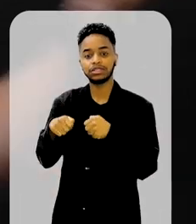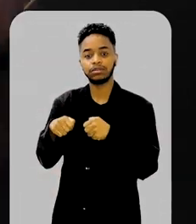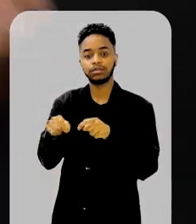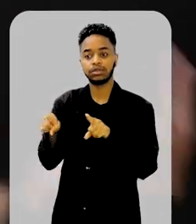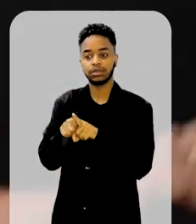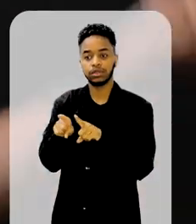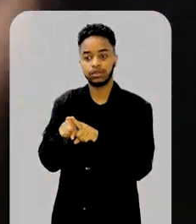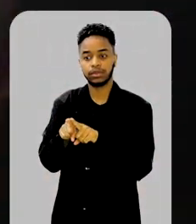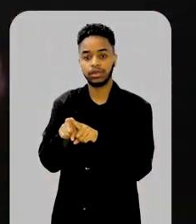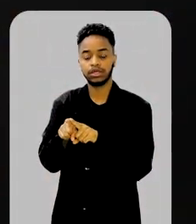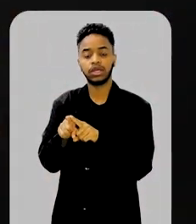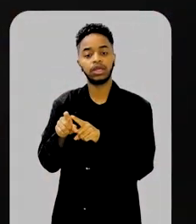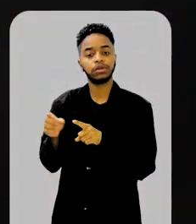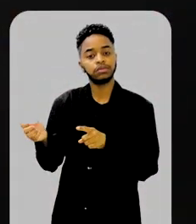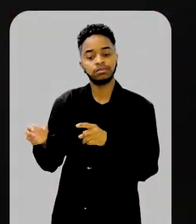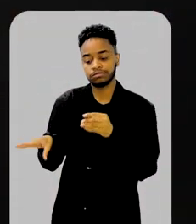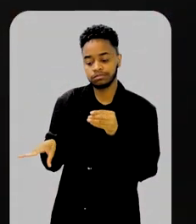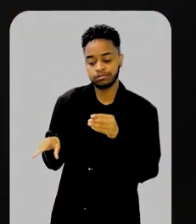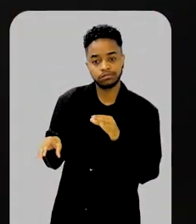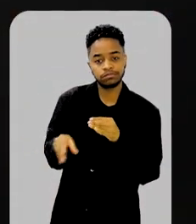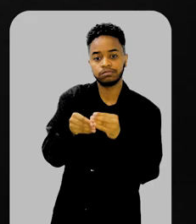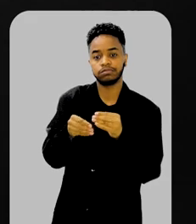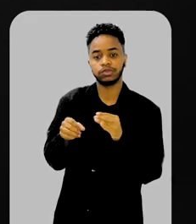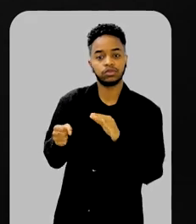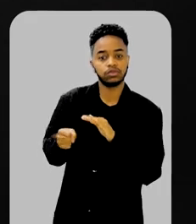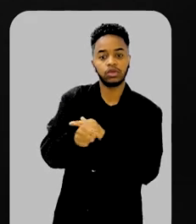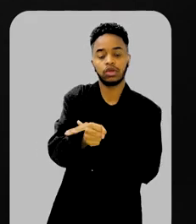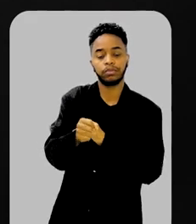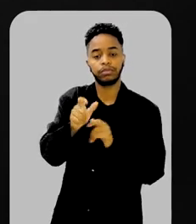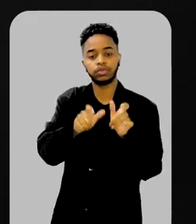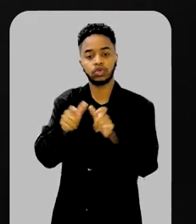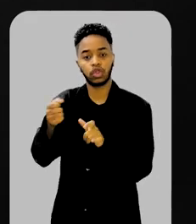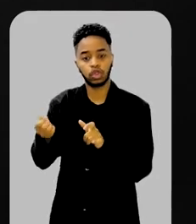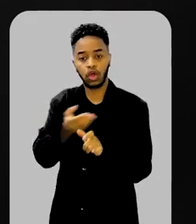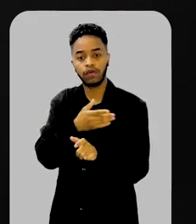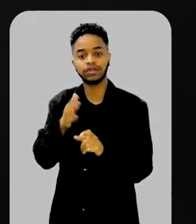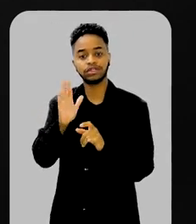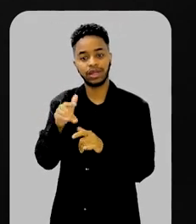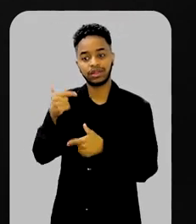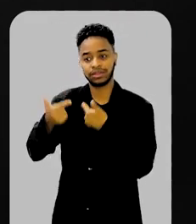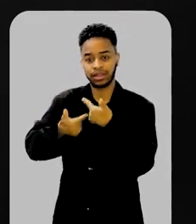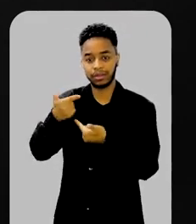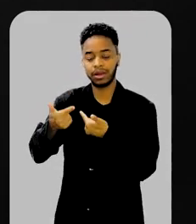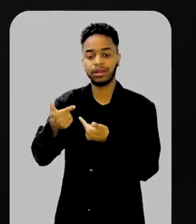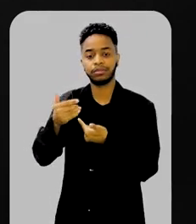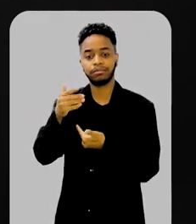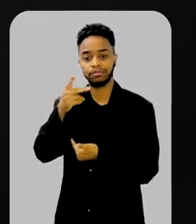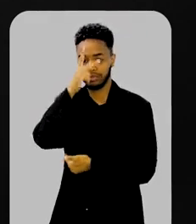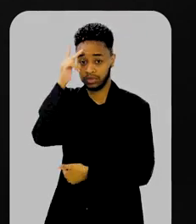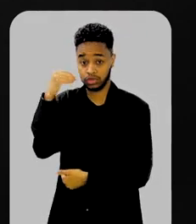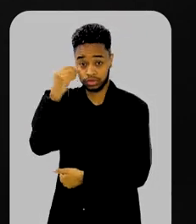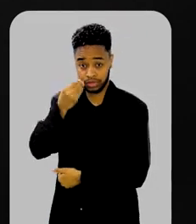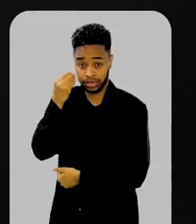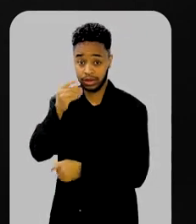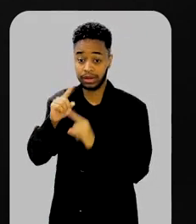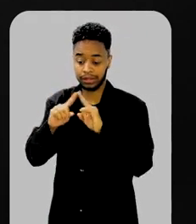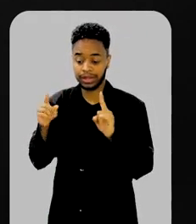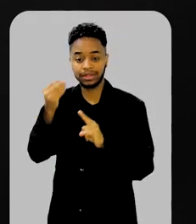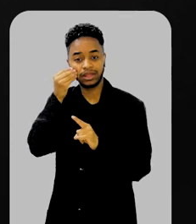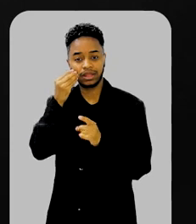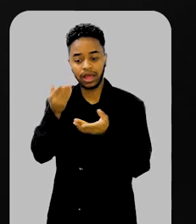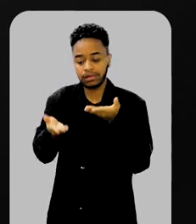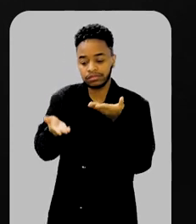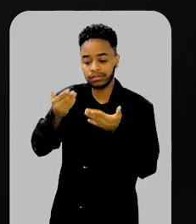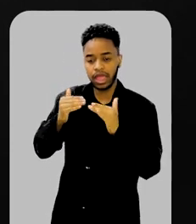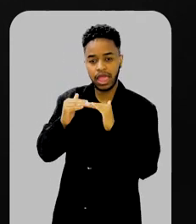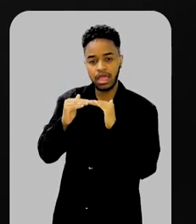inserir incluir mais mentes novas que trabalham dialogando com essas mentes que já estão para ver o equilíbrio você tem que ir para o